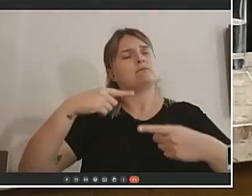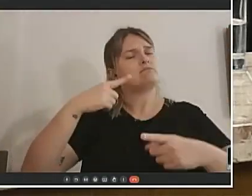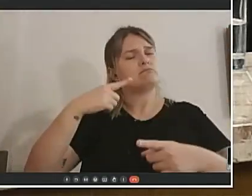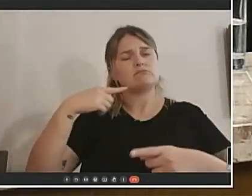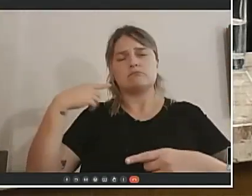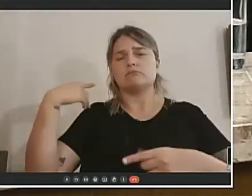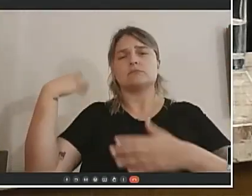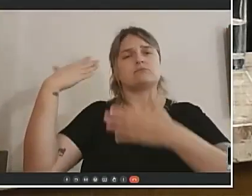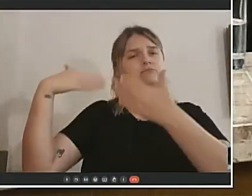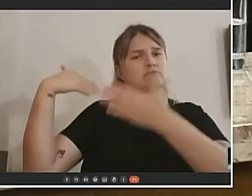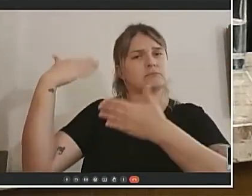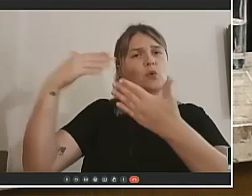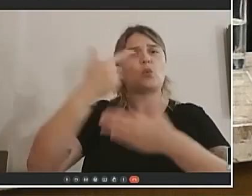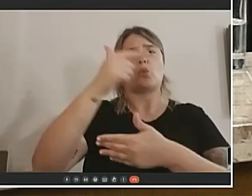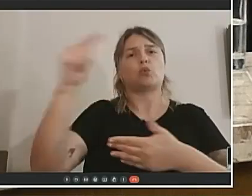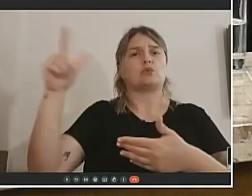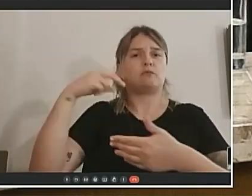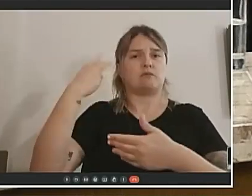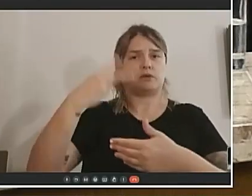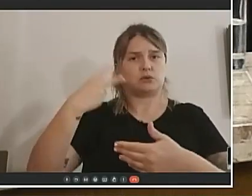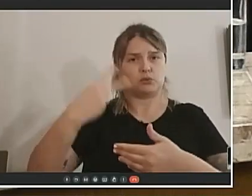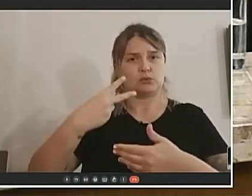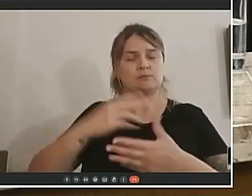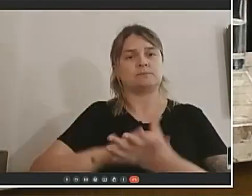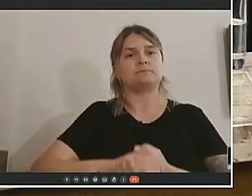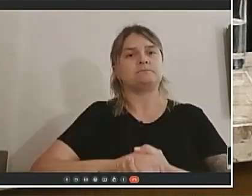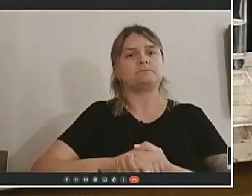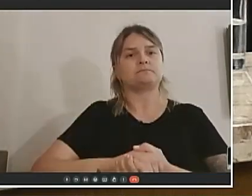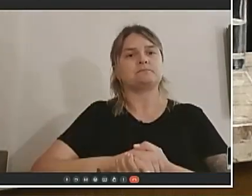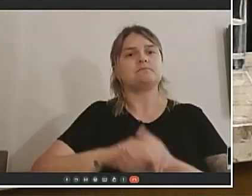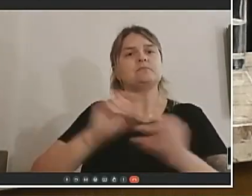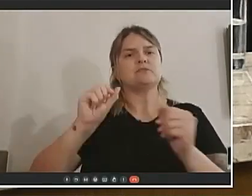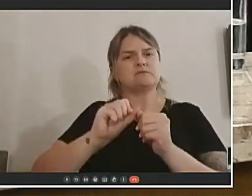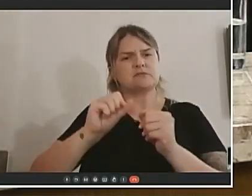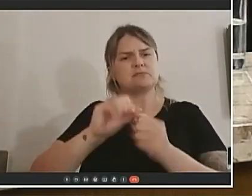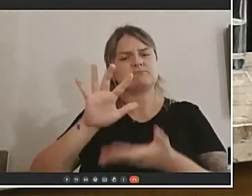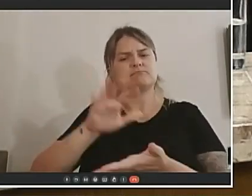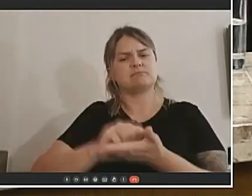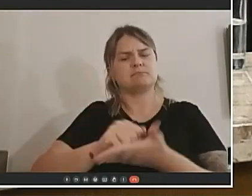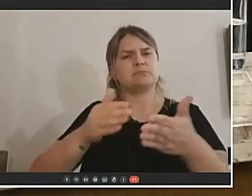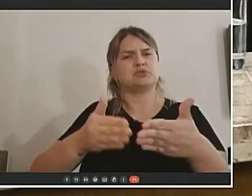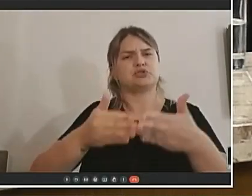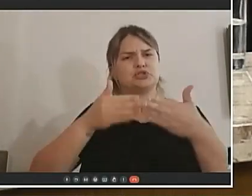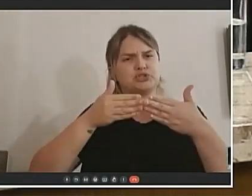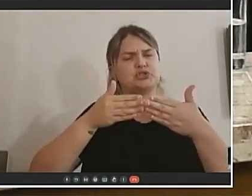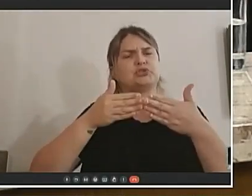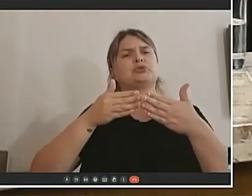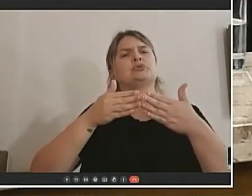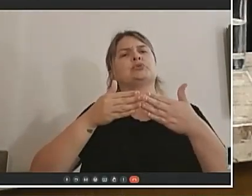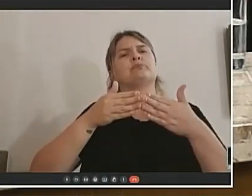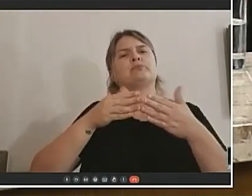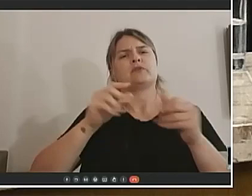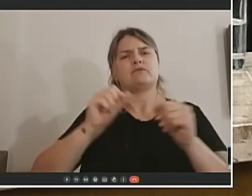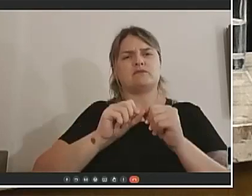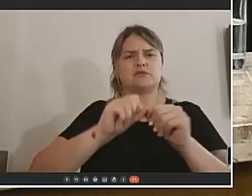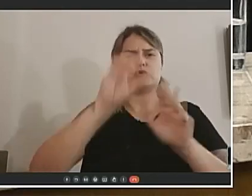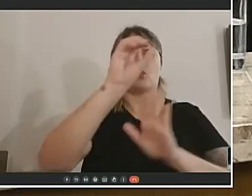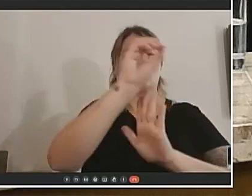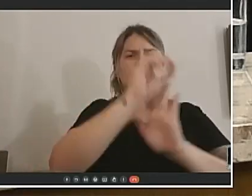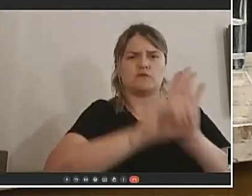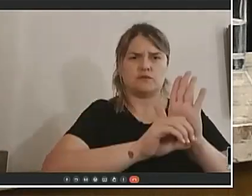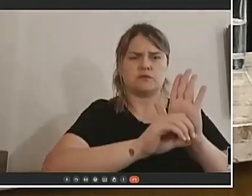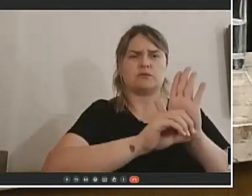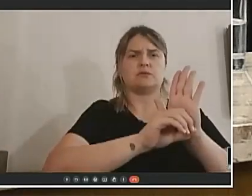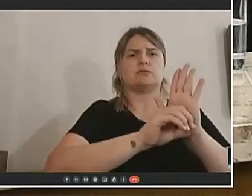por muitos vereadores foi protocolado requerimento indicação ofícios